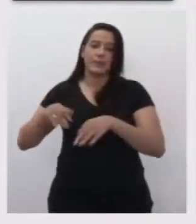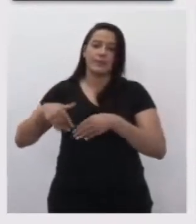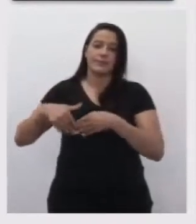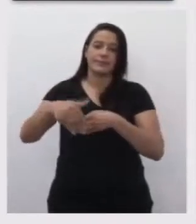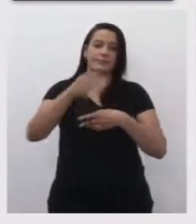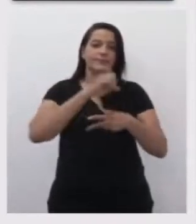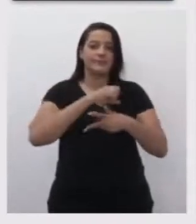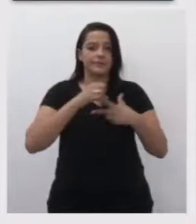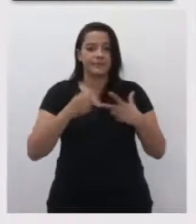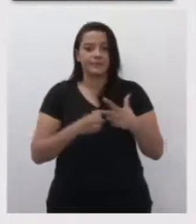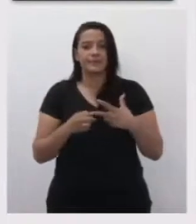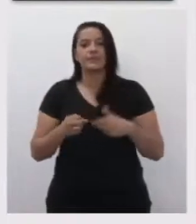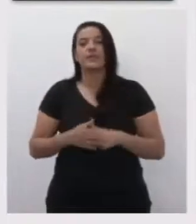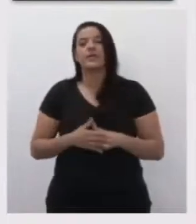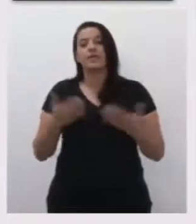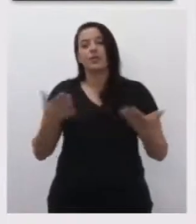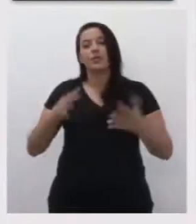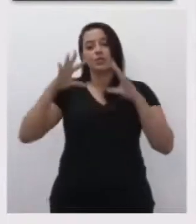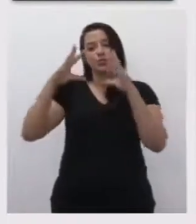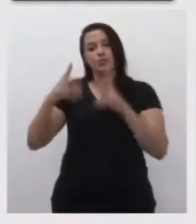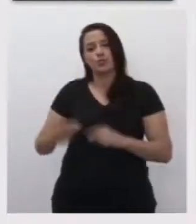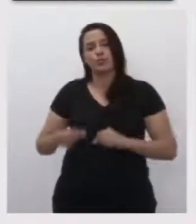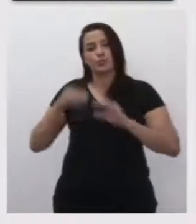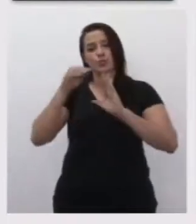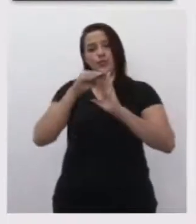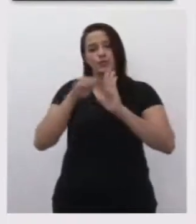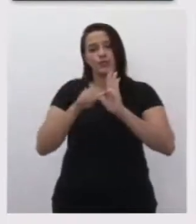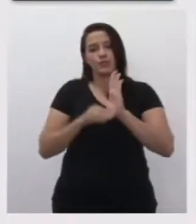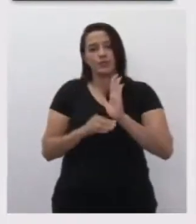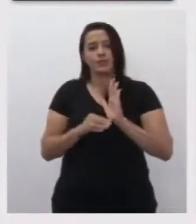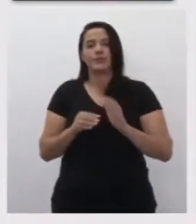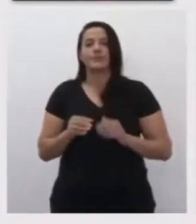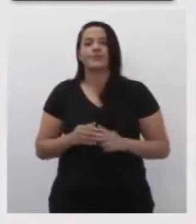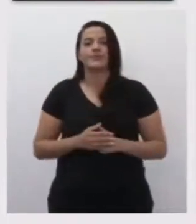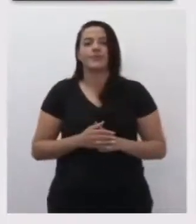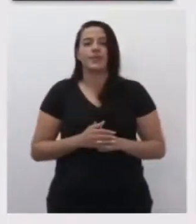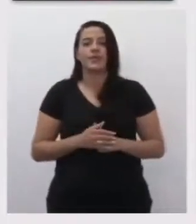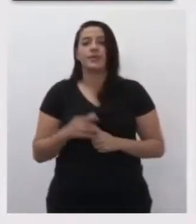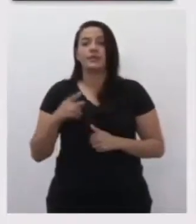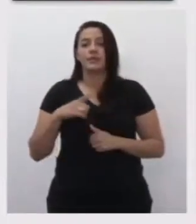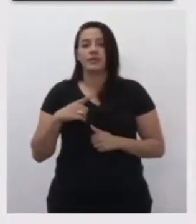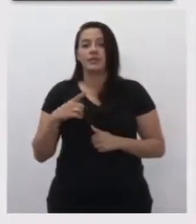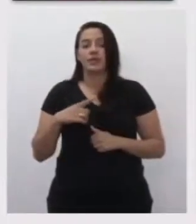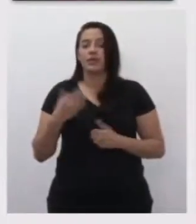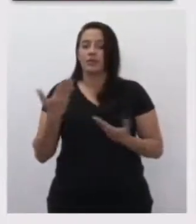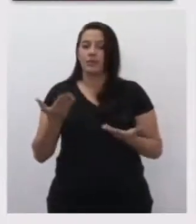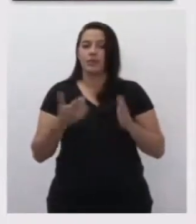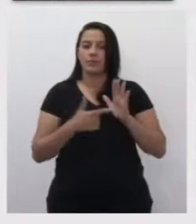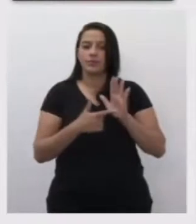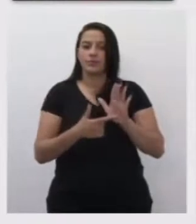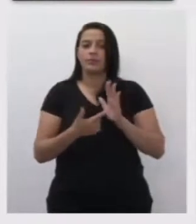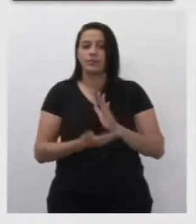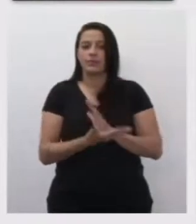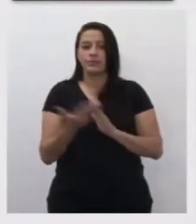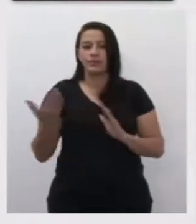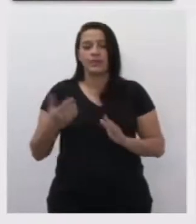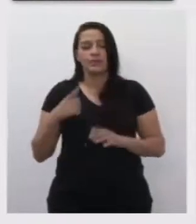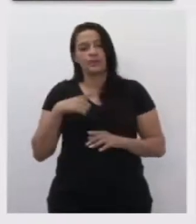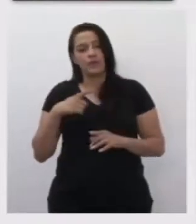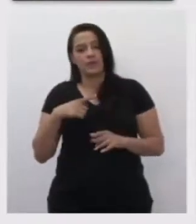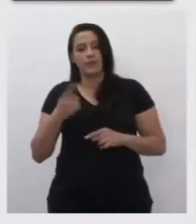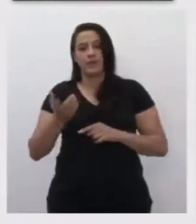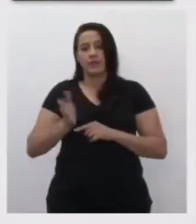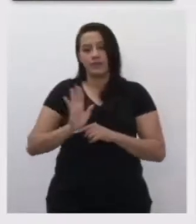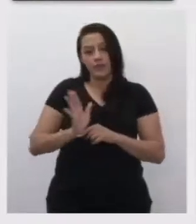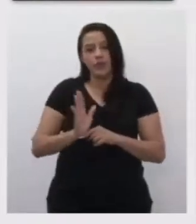esse é todo o nosso conteúdo aqui disponível na plataforma. Sempre nas 3 formas que eu falei para vocês, né? Sempre vai ter em vídeo, sempre vai